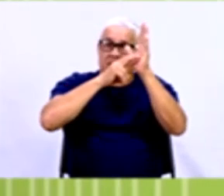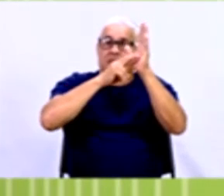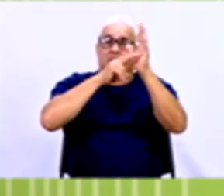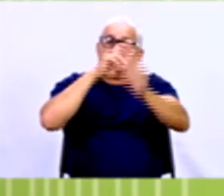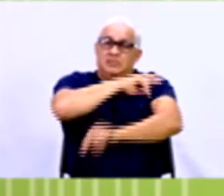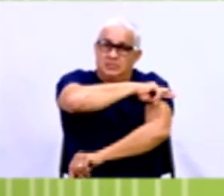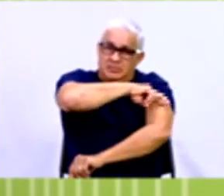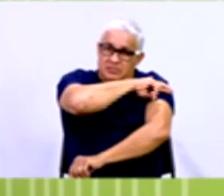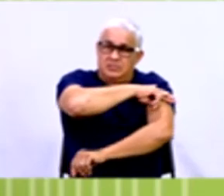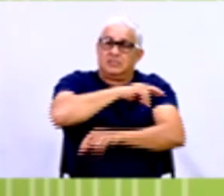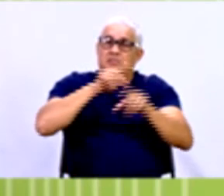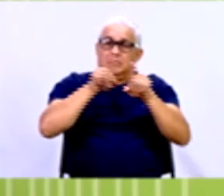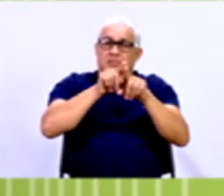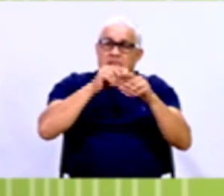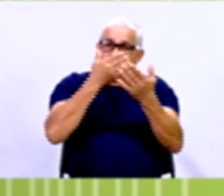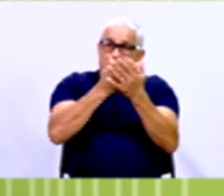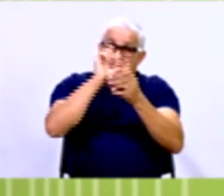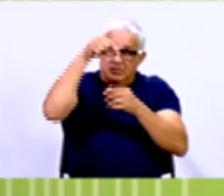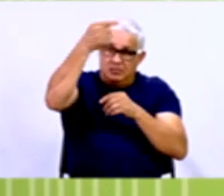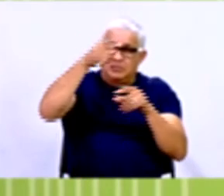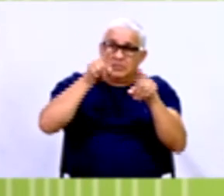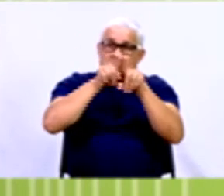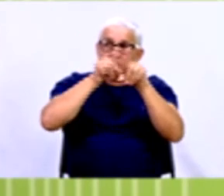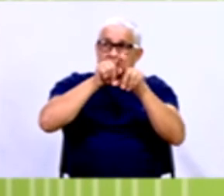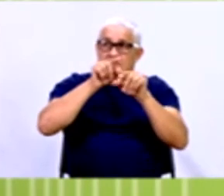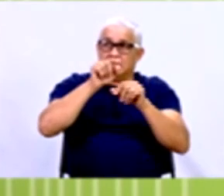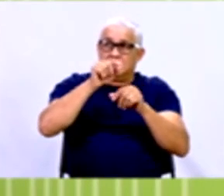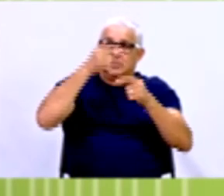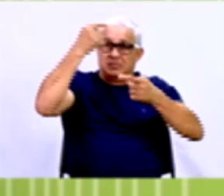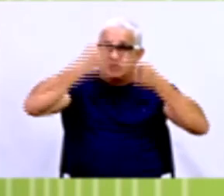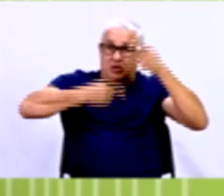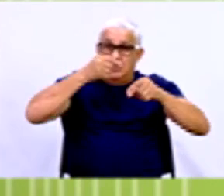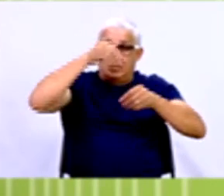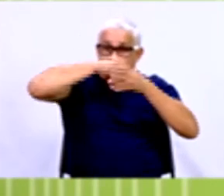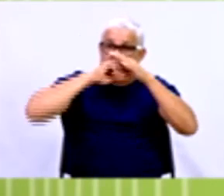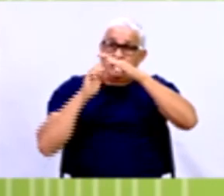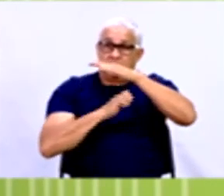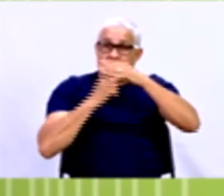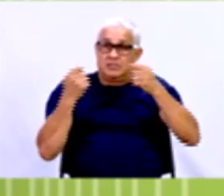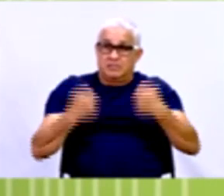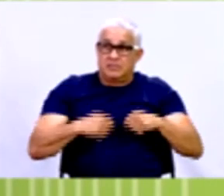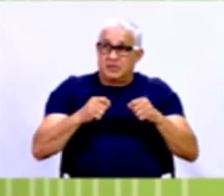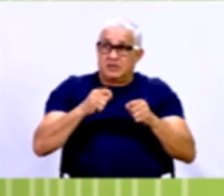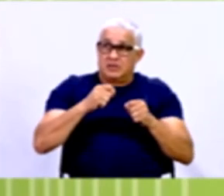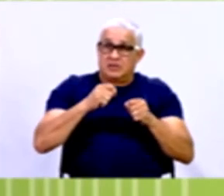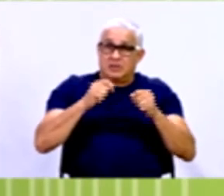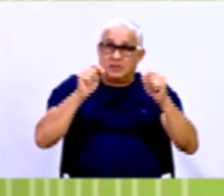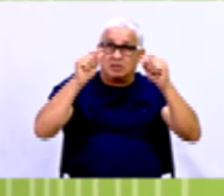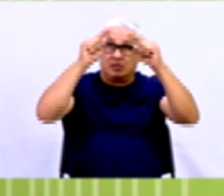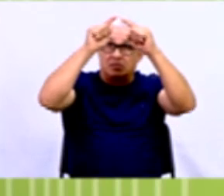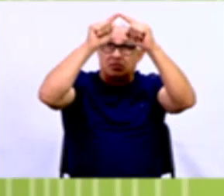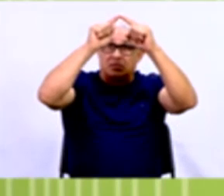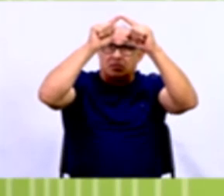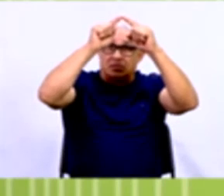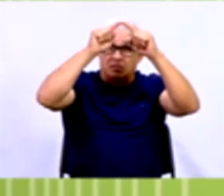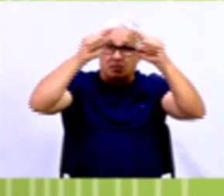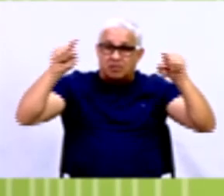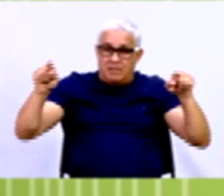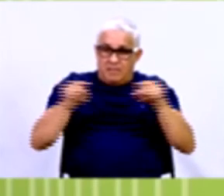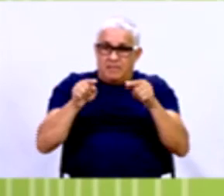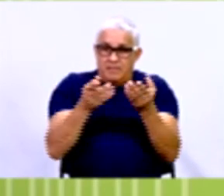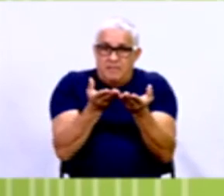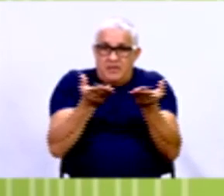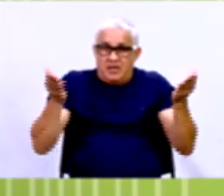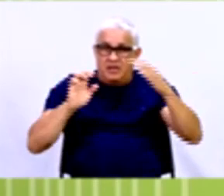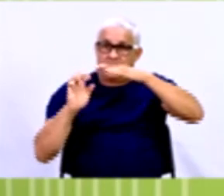reguladoras, né, que nós vamos estudar na próxima aula. Então, a política da empresa ela tem que estar logo abaixo. A política da empresa